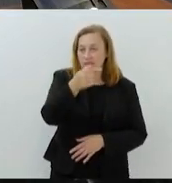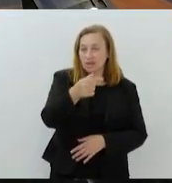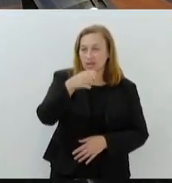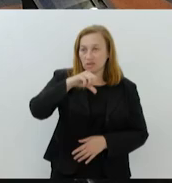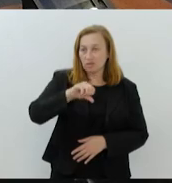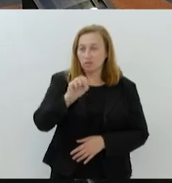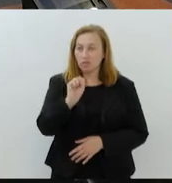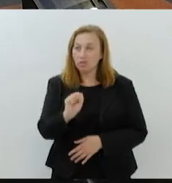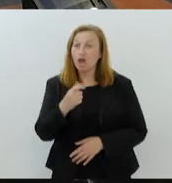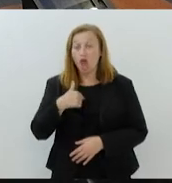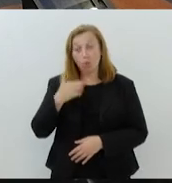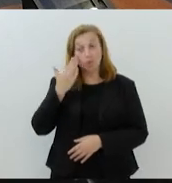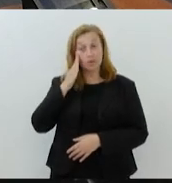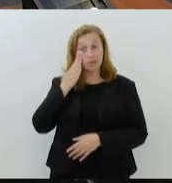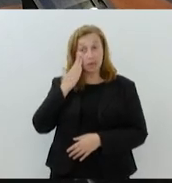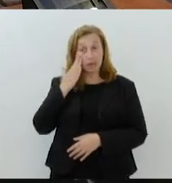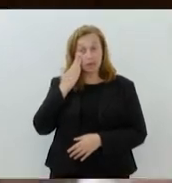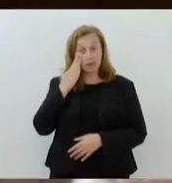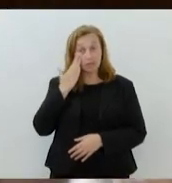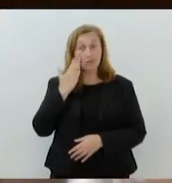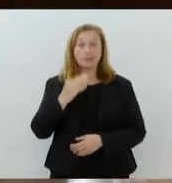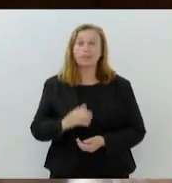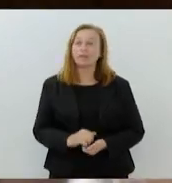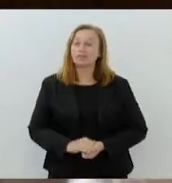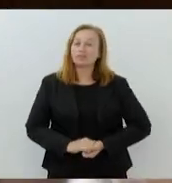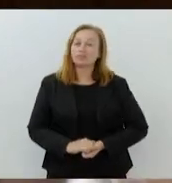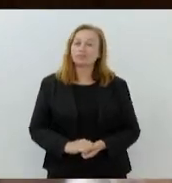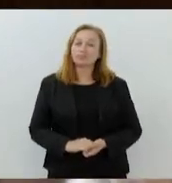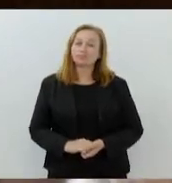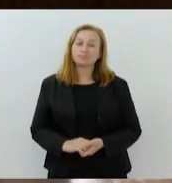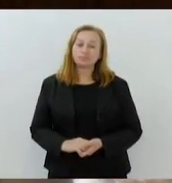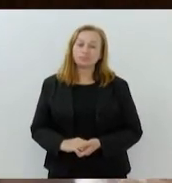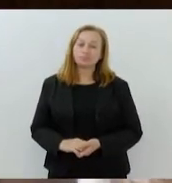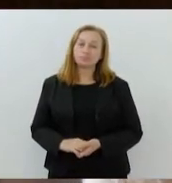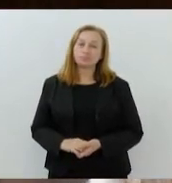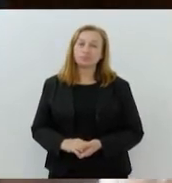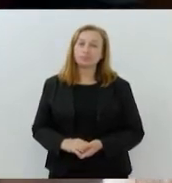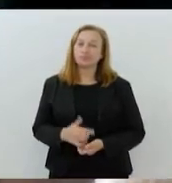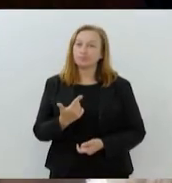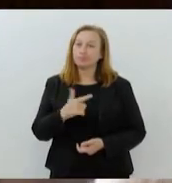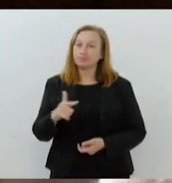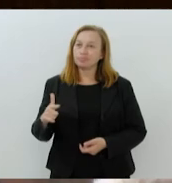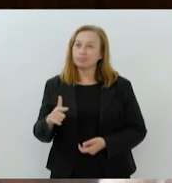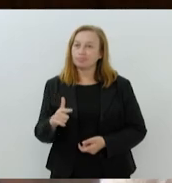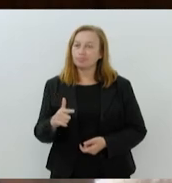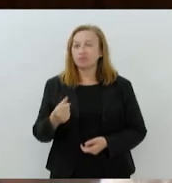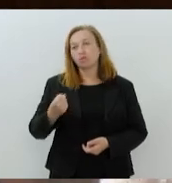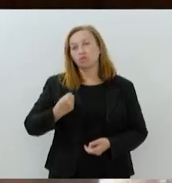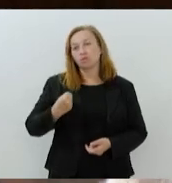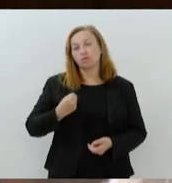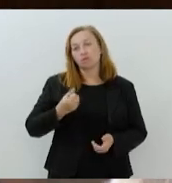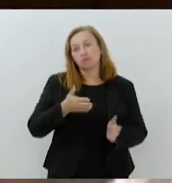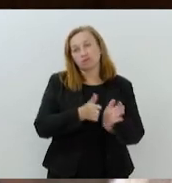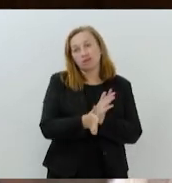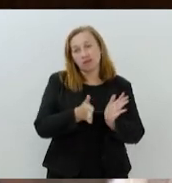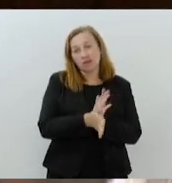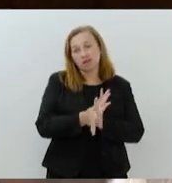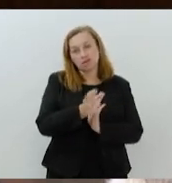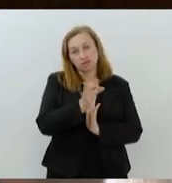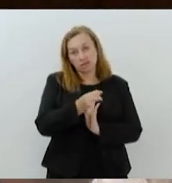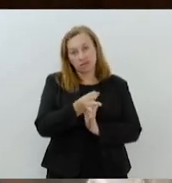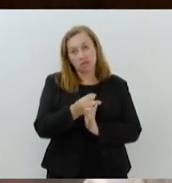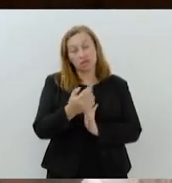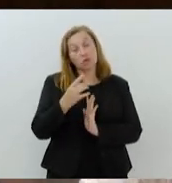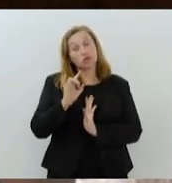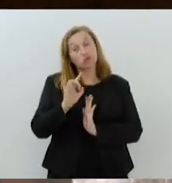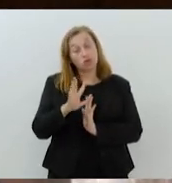contas, que a afirmativa de que não há aumento de despesa e estaria correto. Então, estou